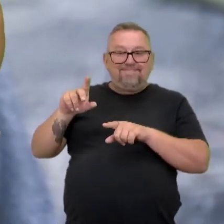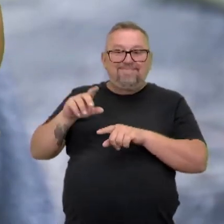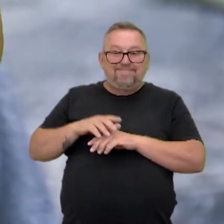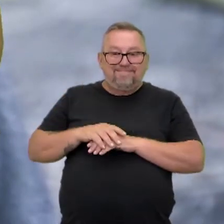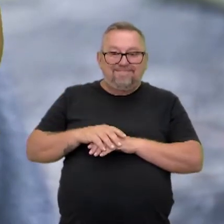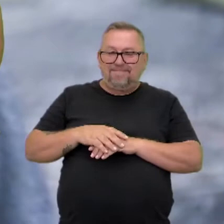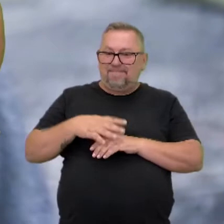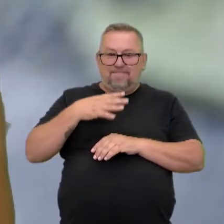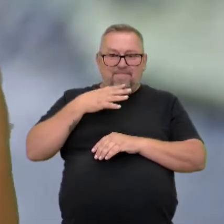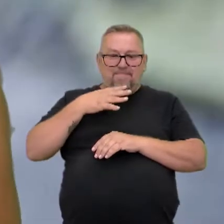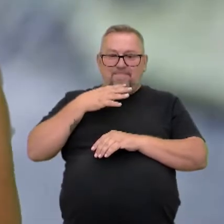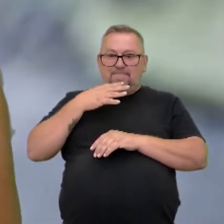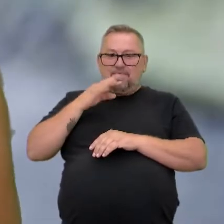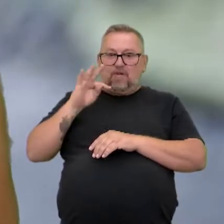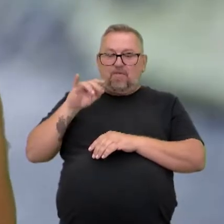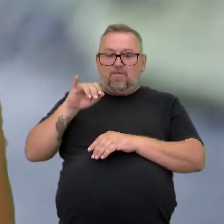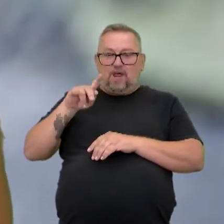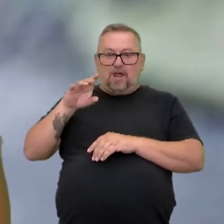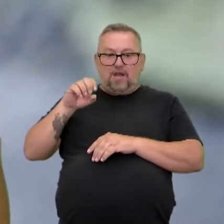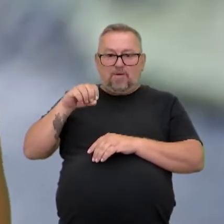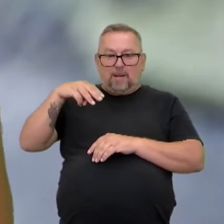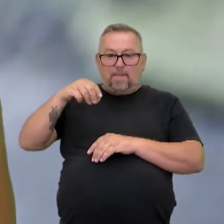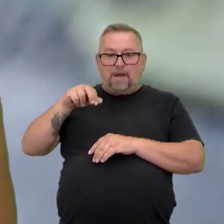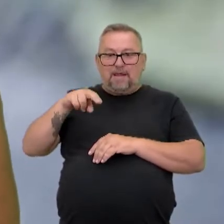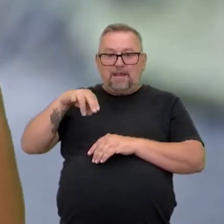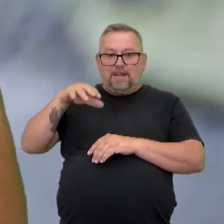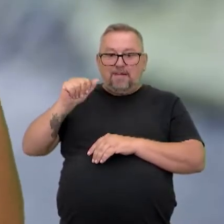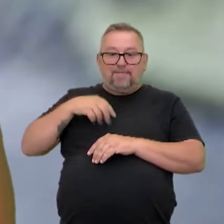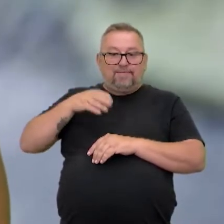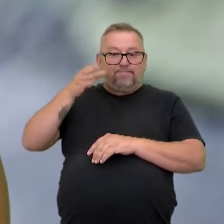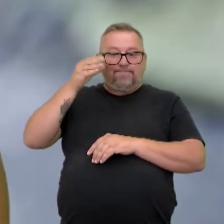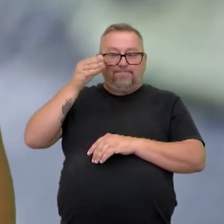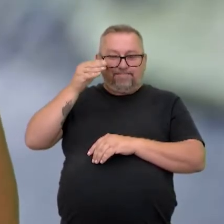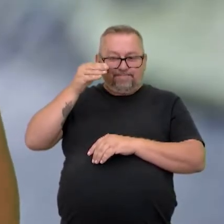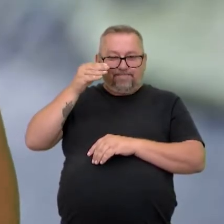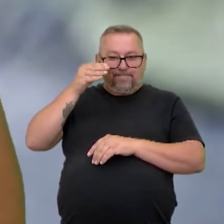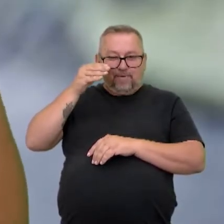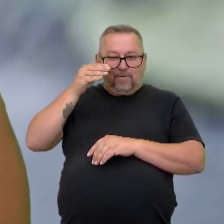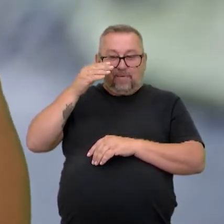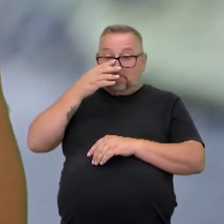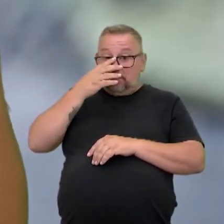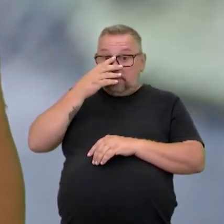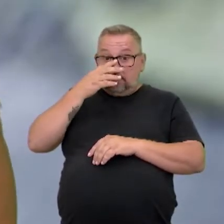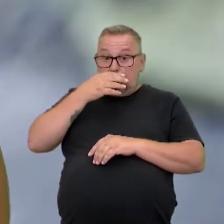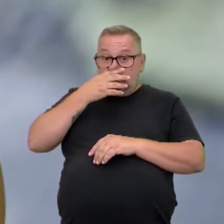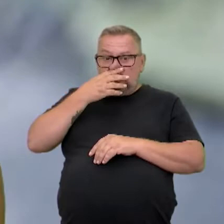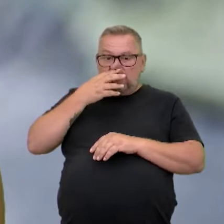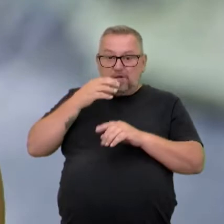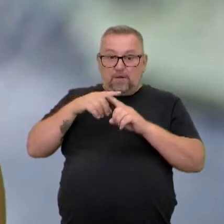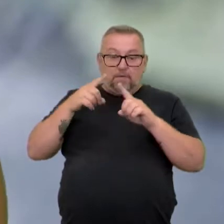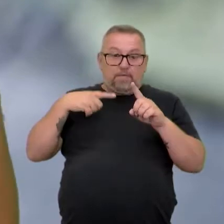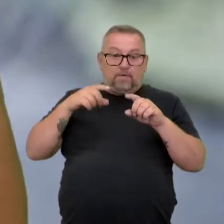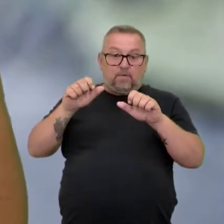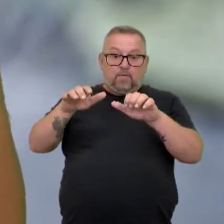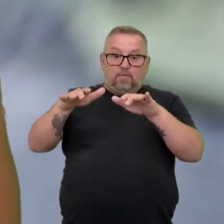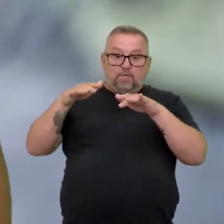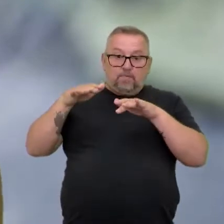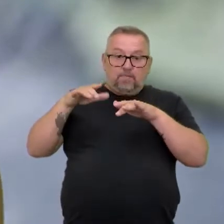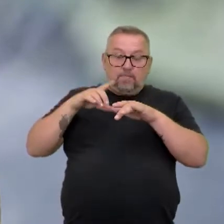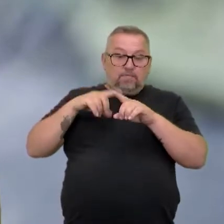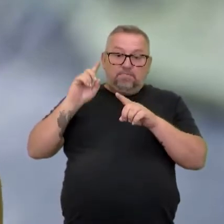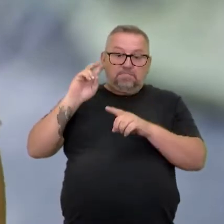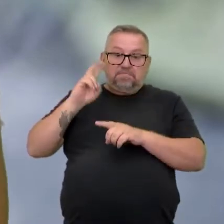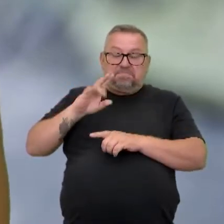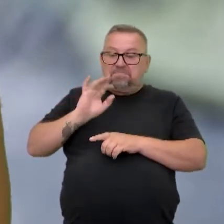conhecia essa história do Thiago Leifert e da Mariana Ximenes, fiquei muito curiosa. Mas, por exemplo, eu não sou um público que não me